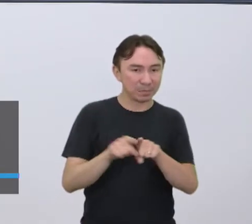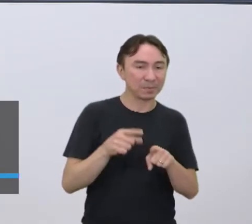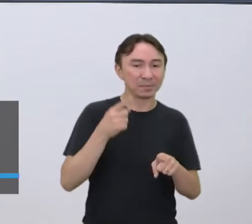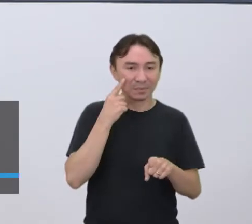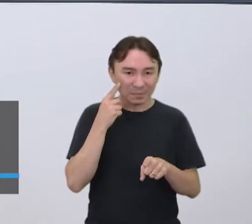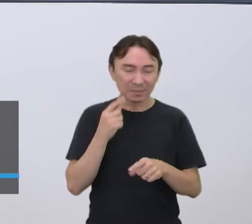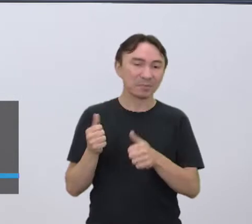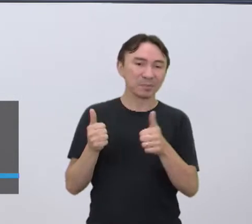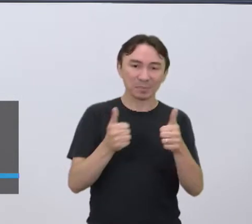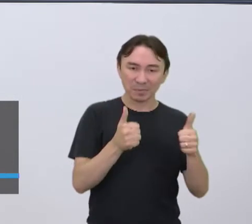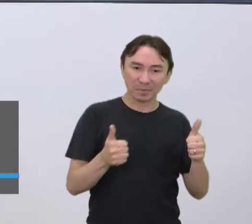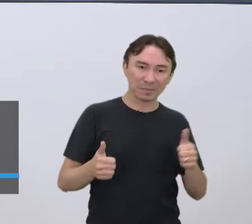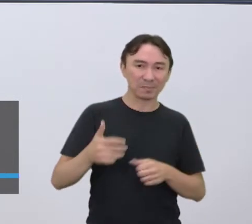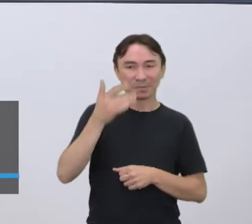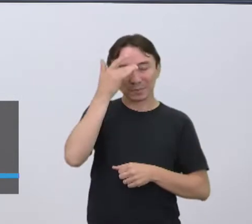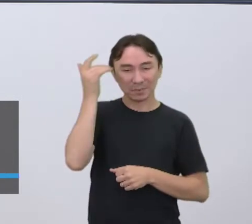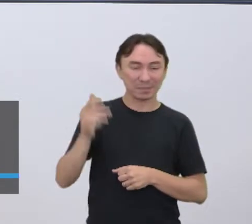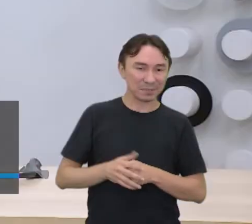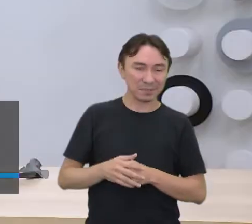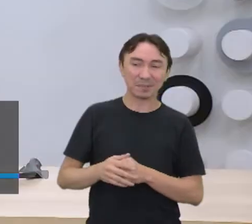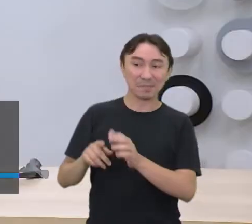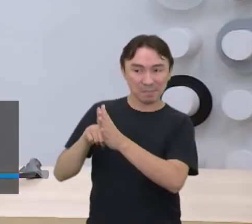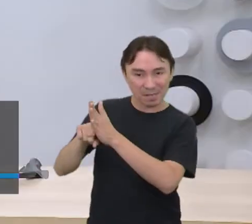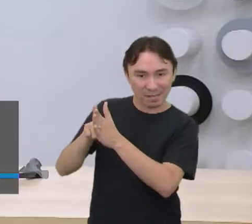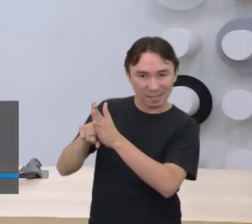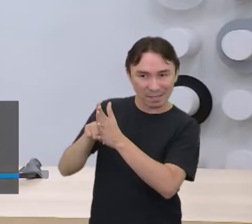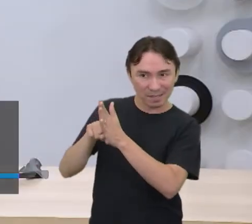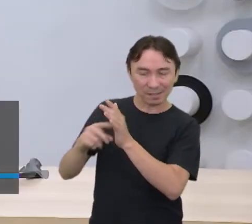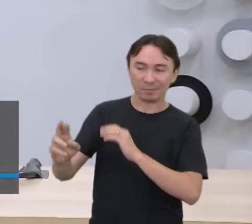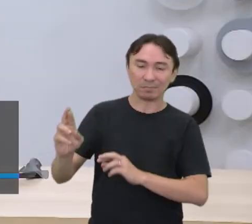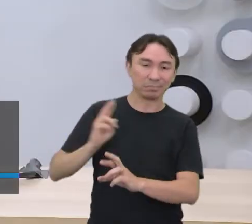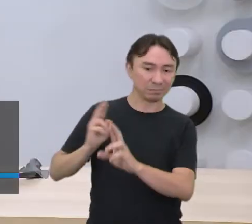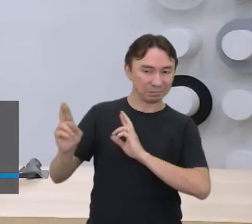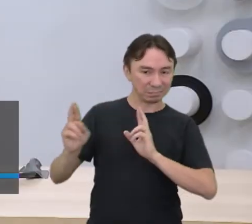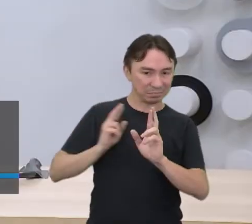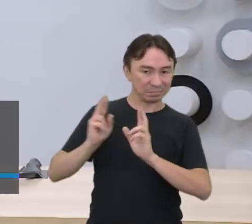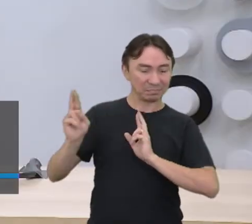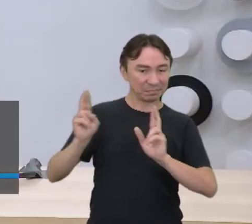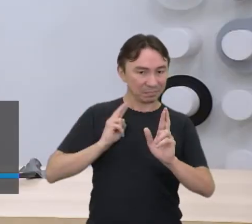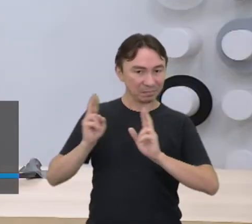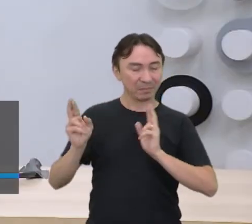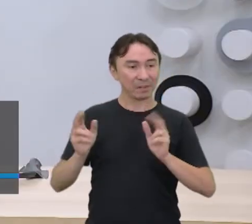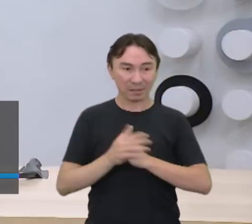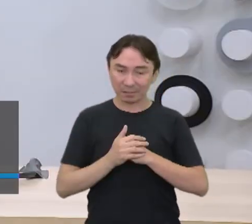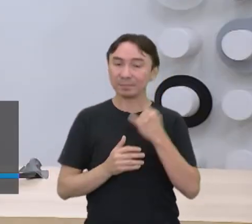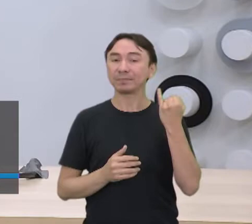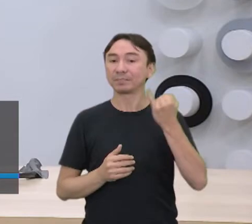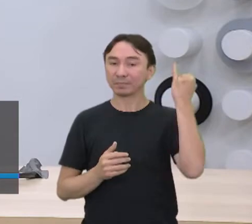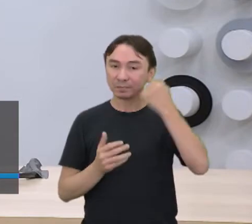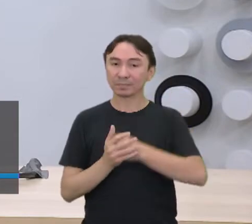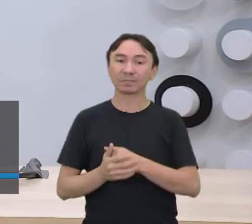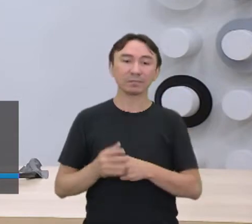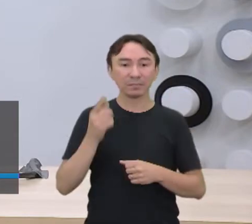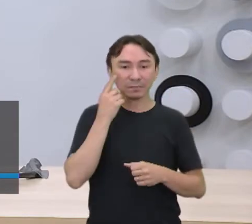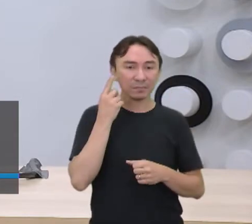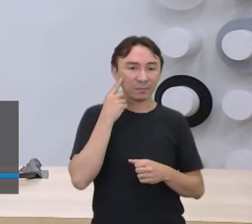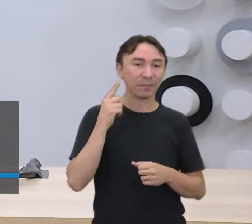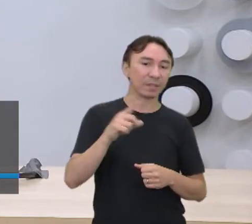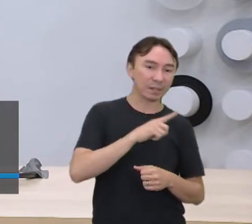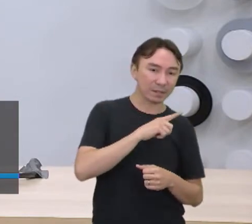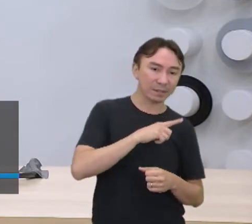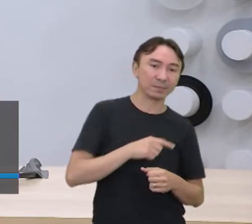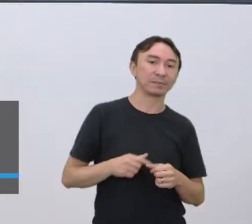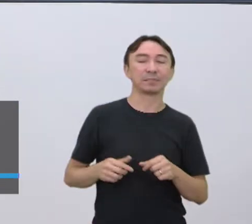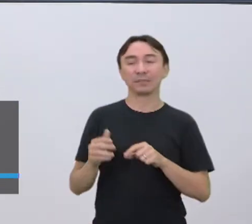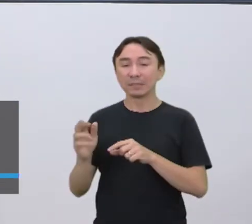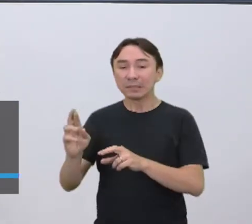quem devolve e responde a pesquisa. Então é bom sempre mandar um pouquinho a mais pela quantidade que você precisa lá, para que pelo menos você receba as respostas que você quer, né?